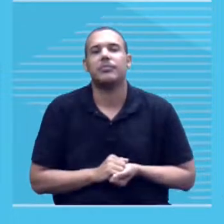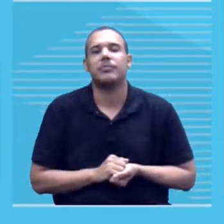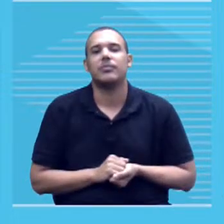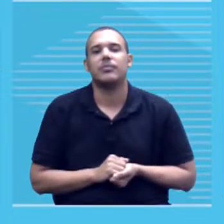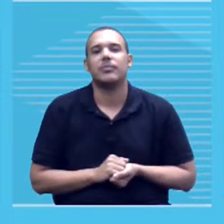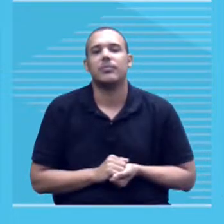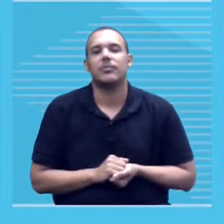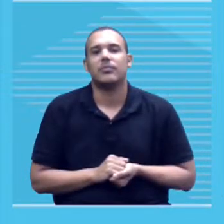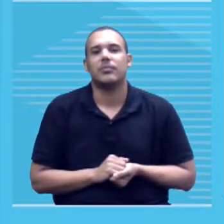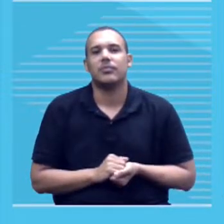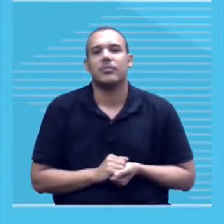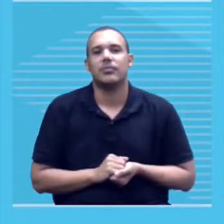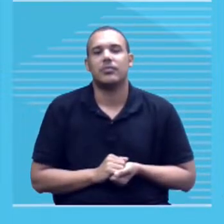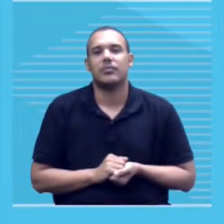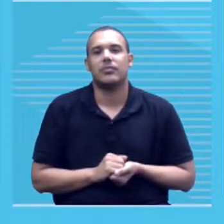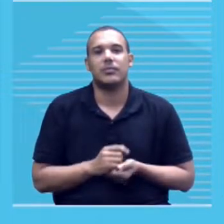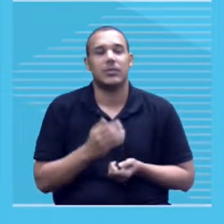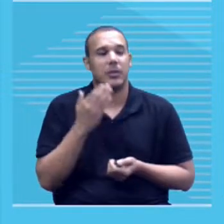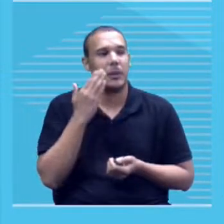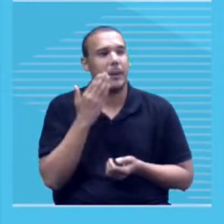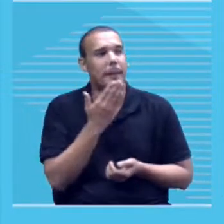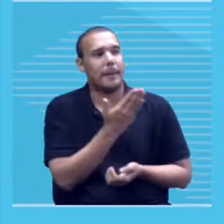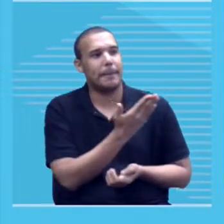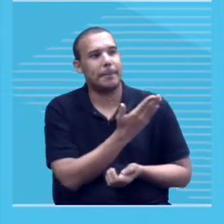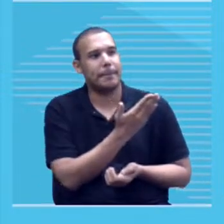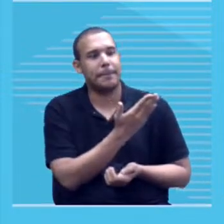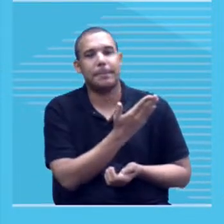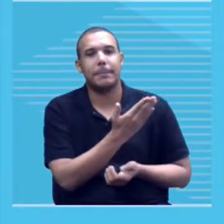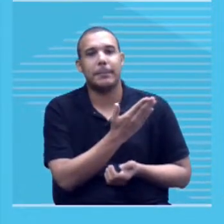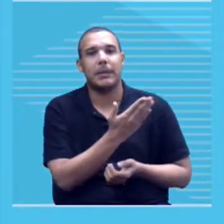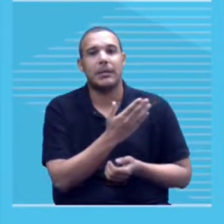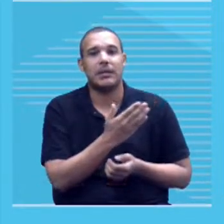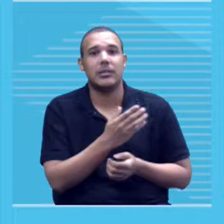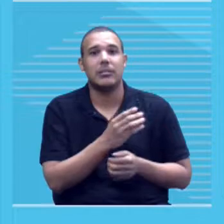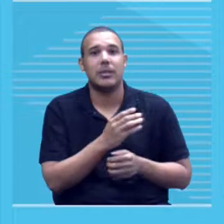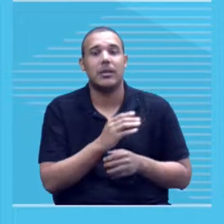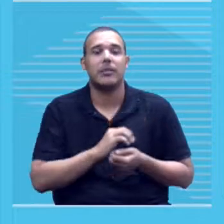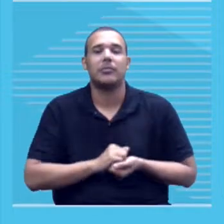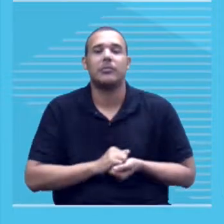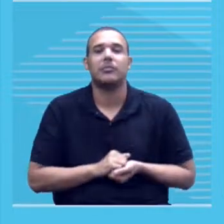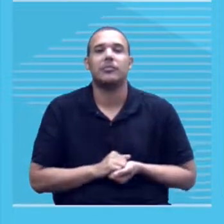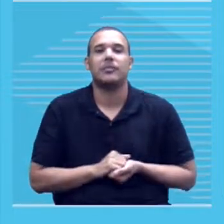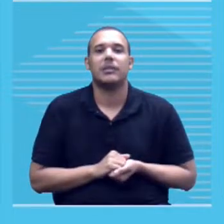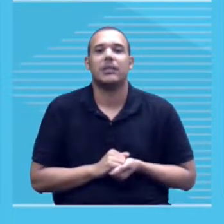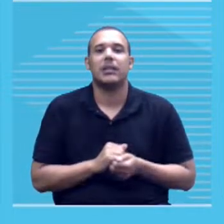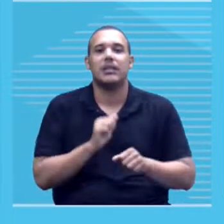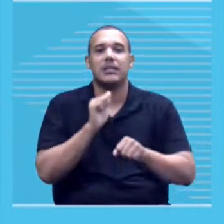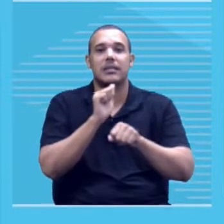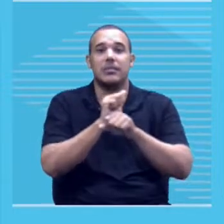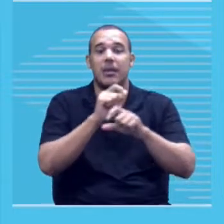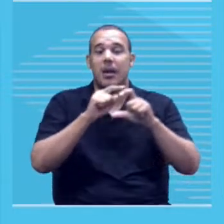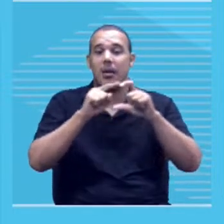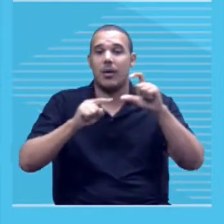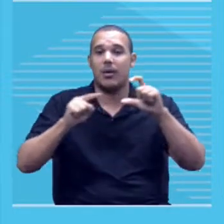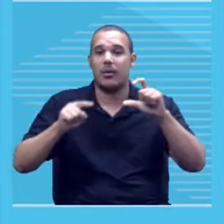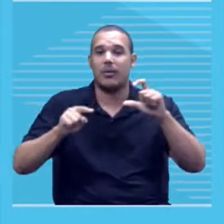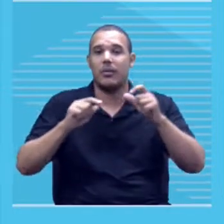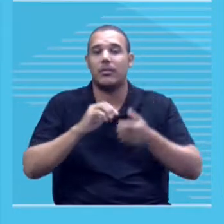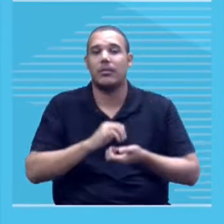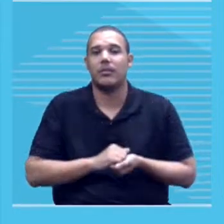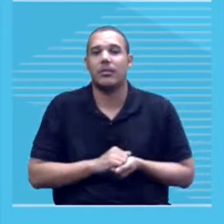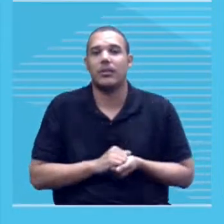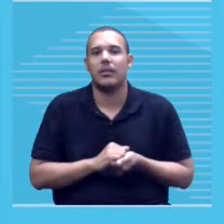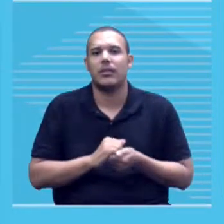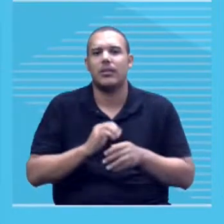inclusive. Fusíveis e disjuntores são aparelhos de proteção, né? Eles interrompem essa corrente que está em excesso, quando a mesma atinge o